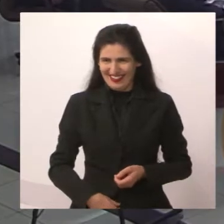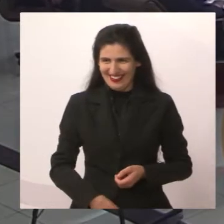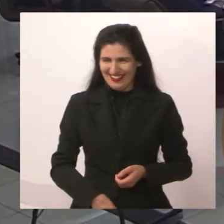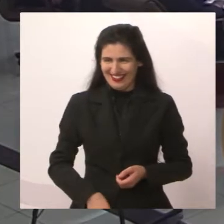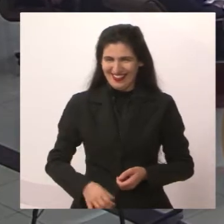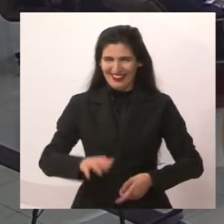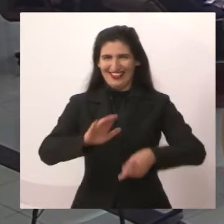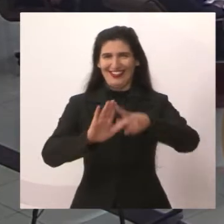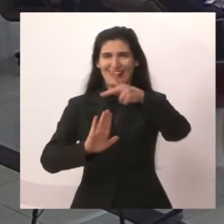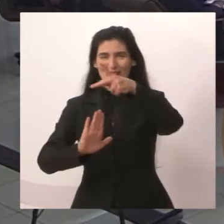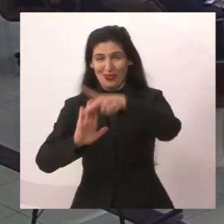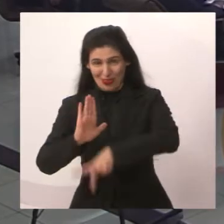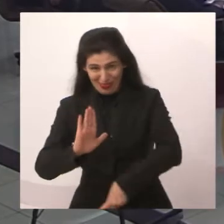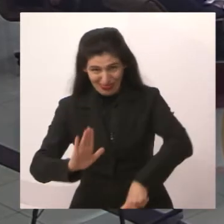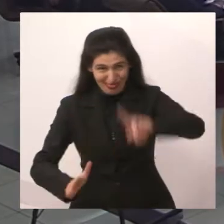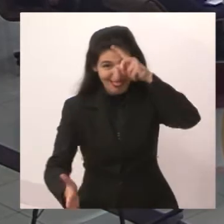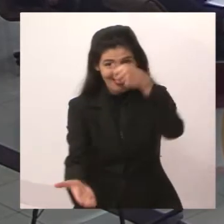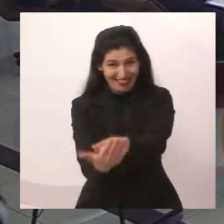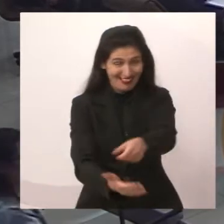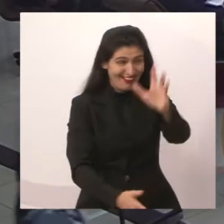O projeto está em discussão.